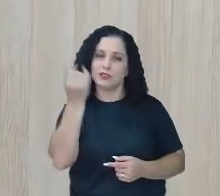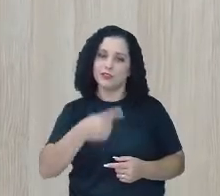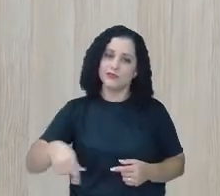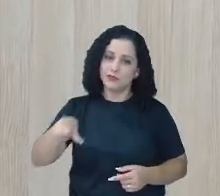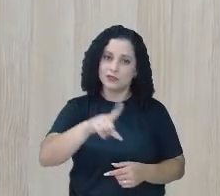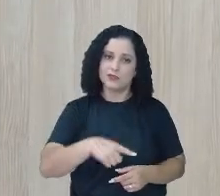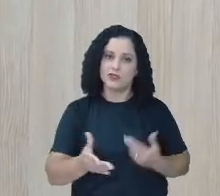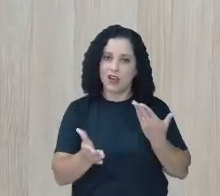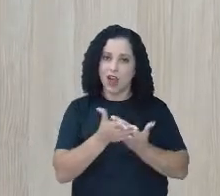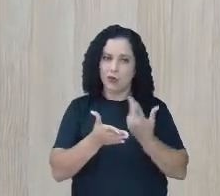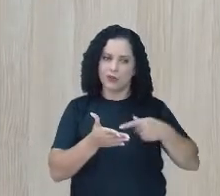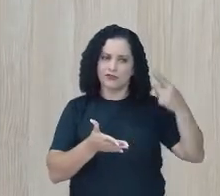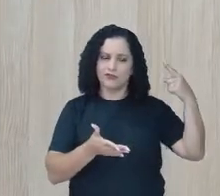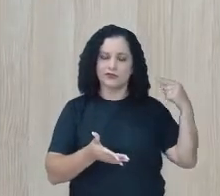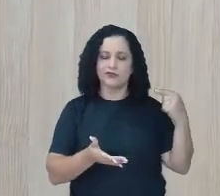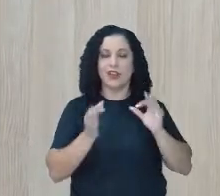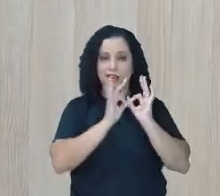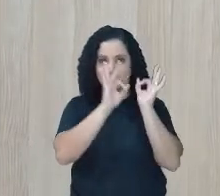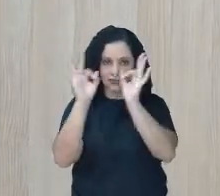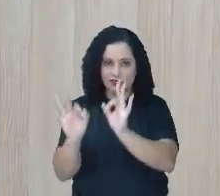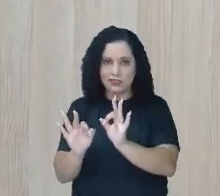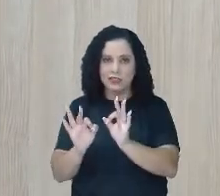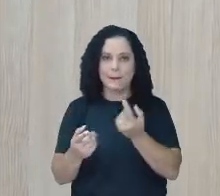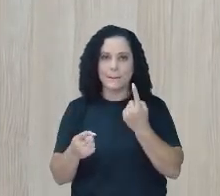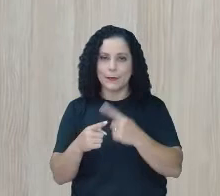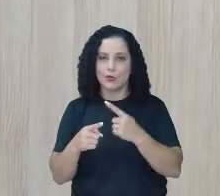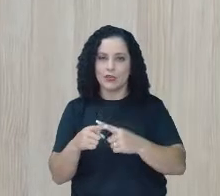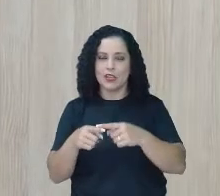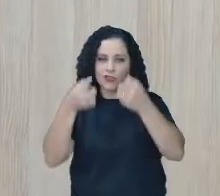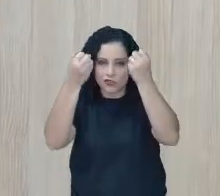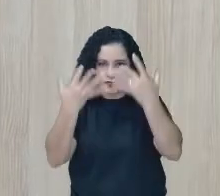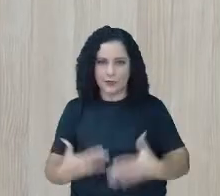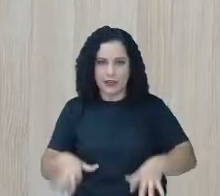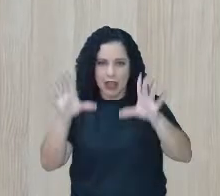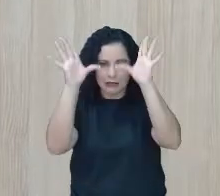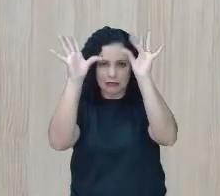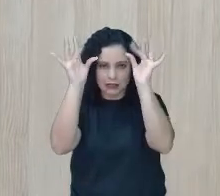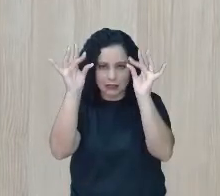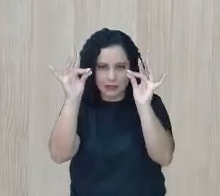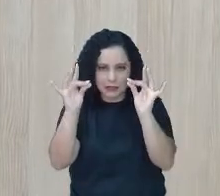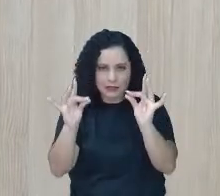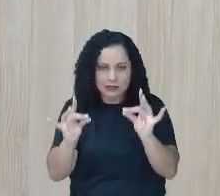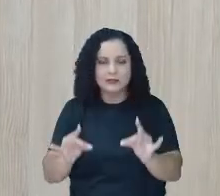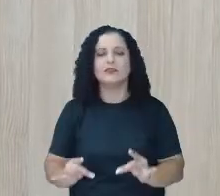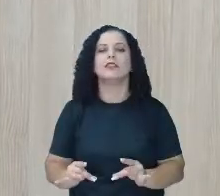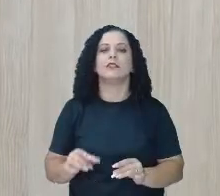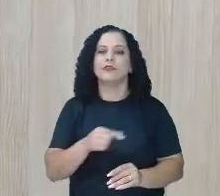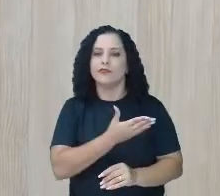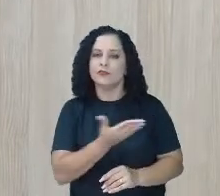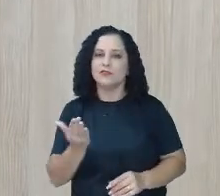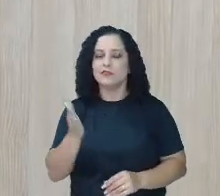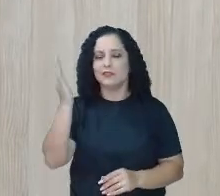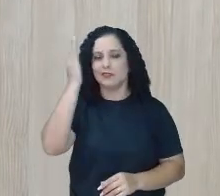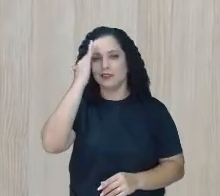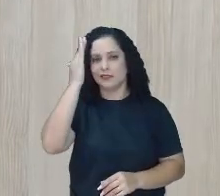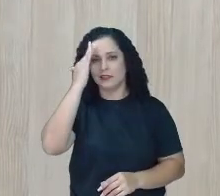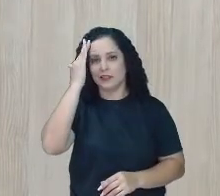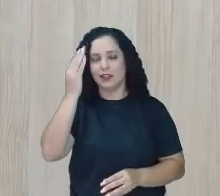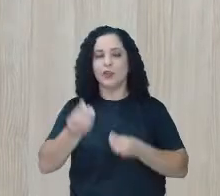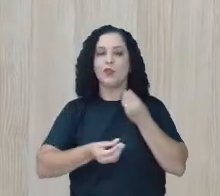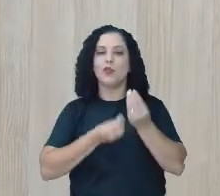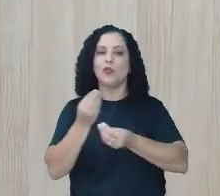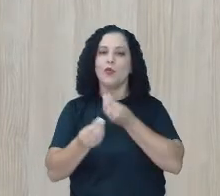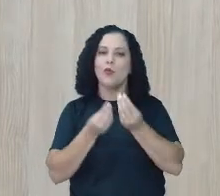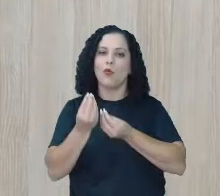aulas anteriores, onde a gente definiu isso bem tranquilamente, foi bem passinho de formiga mesmo, para que você entendesse como que foi a